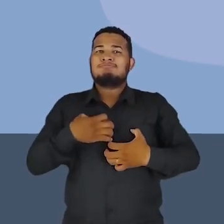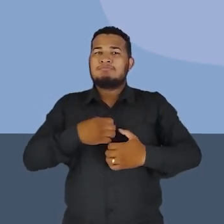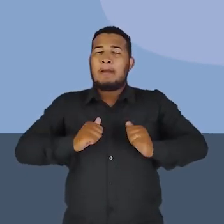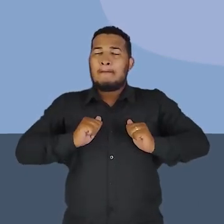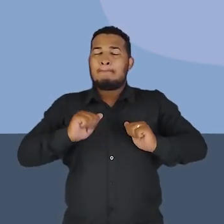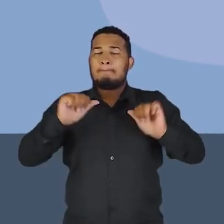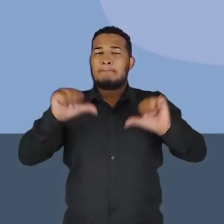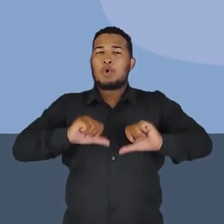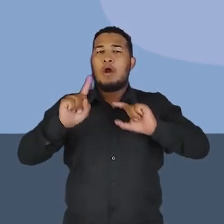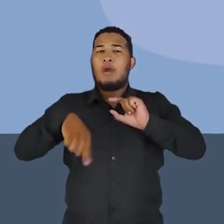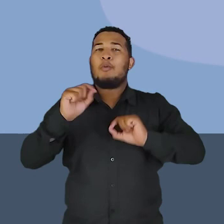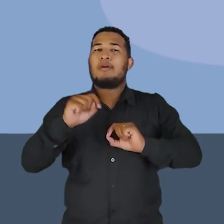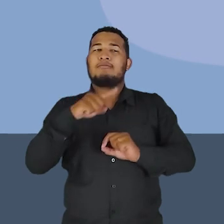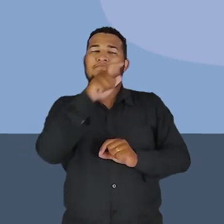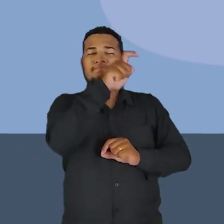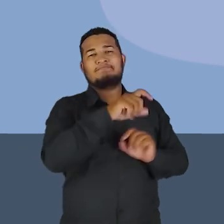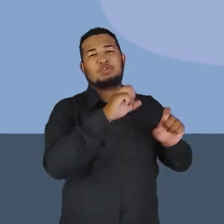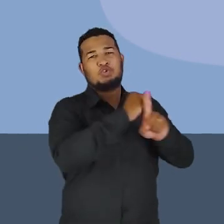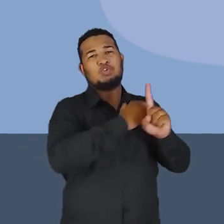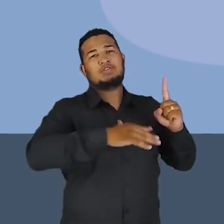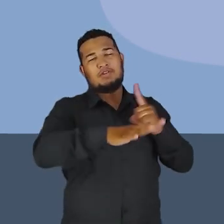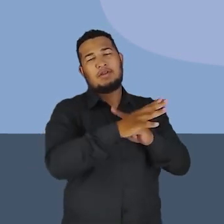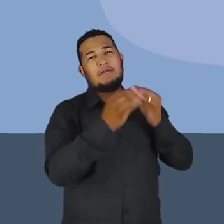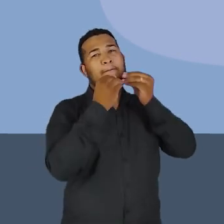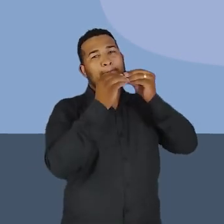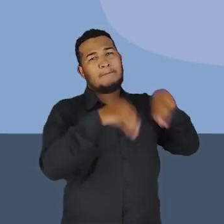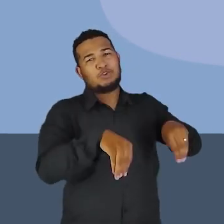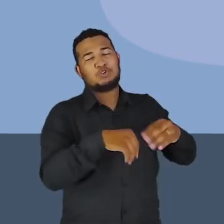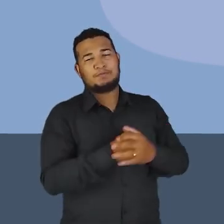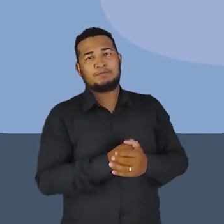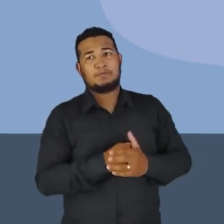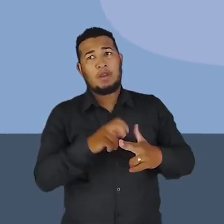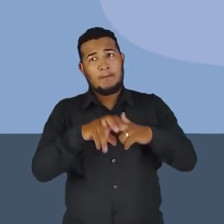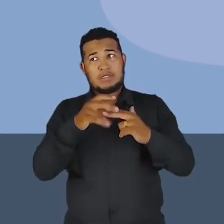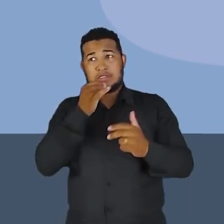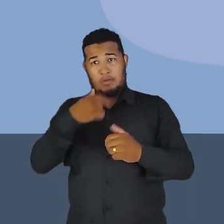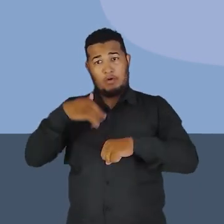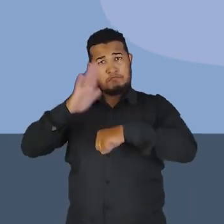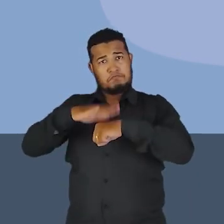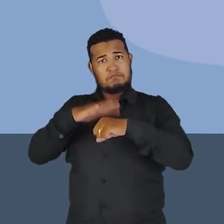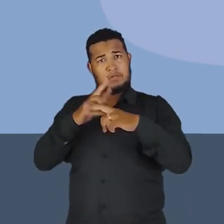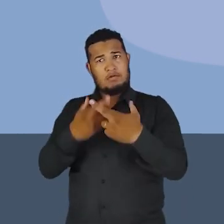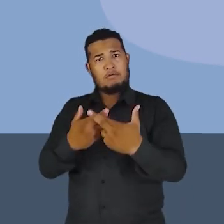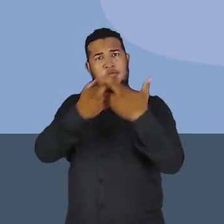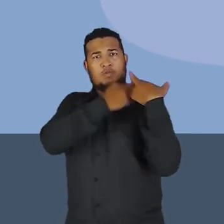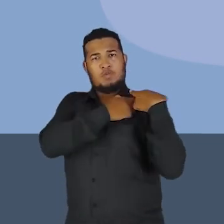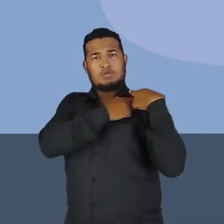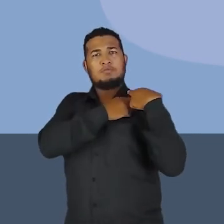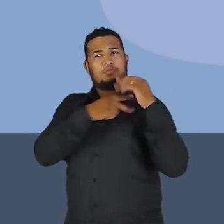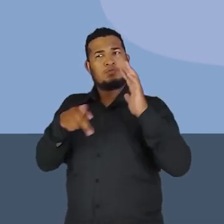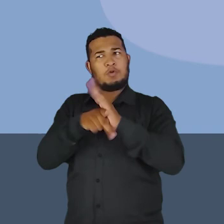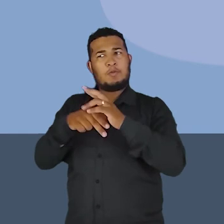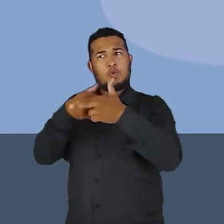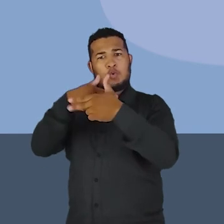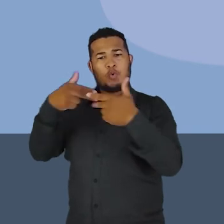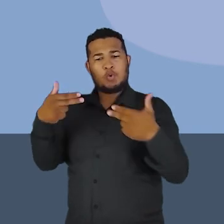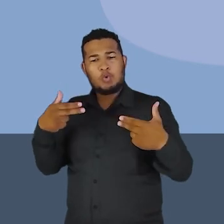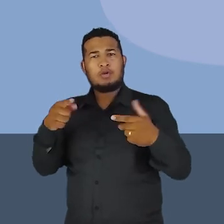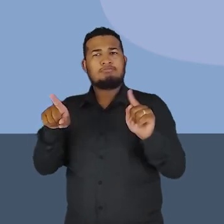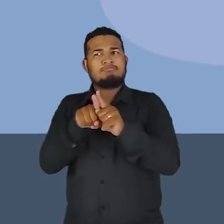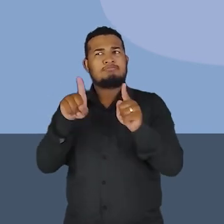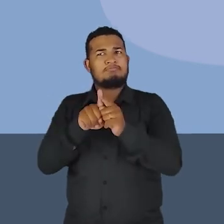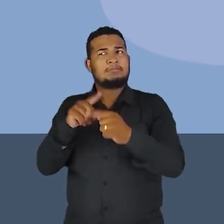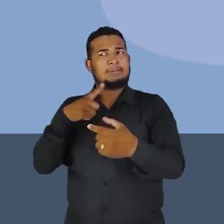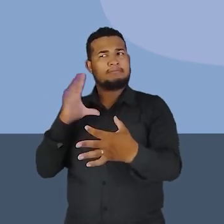Por isso, nós chegamos a uma conclusão. Responsabilizar-se por todas as funções familiares e sentir-se